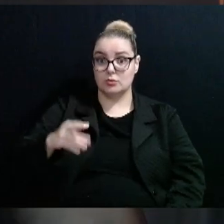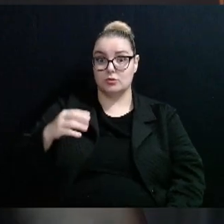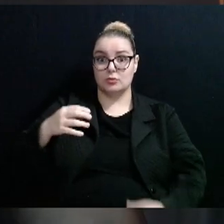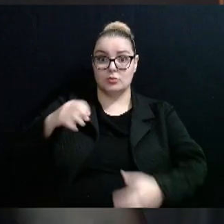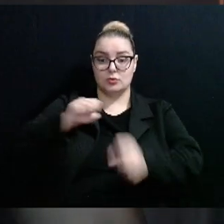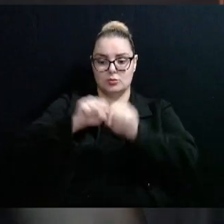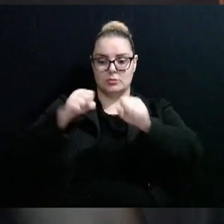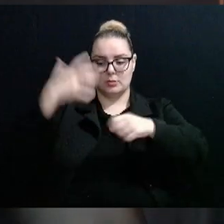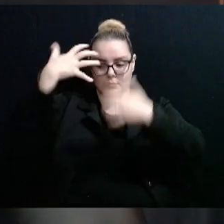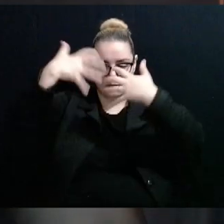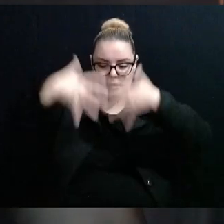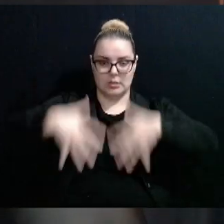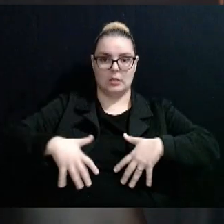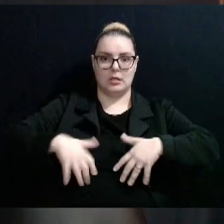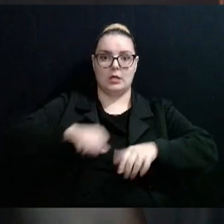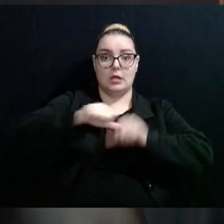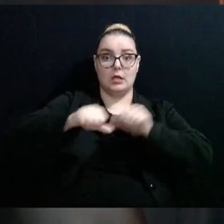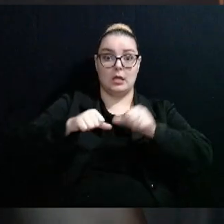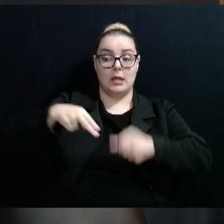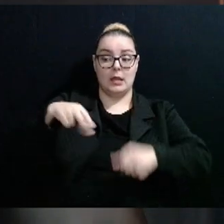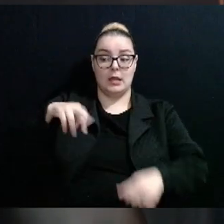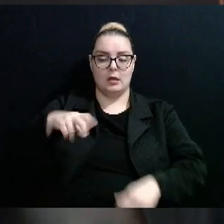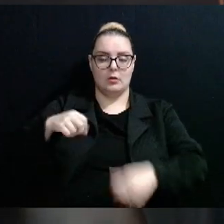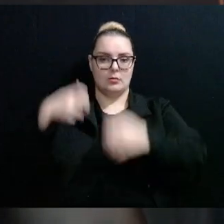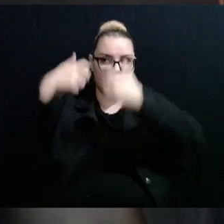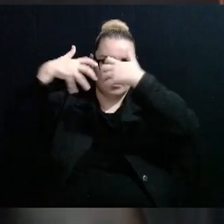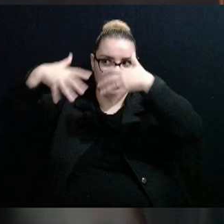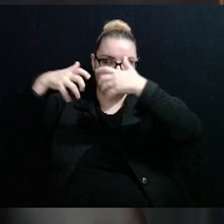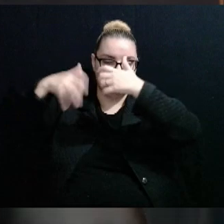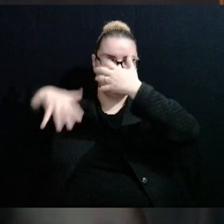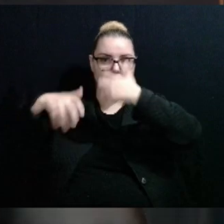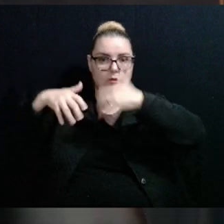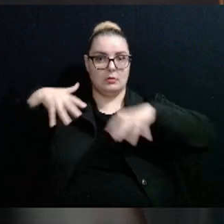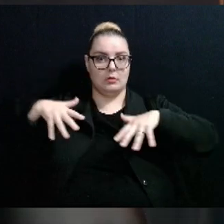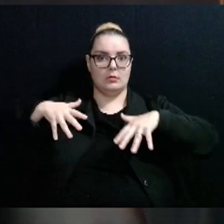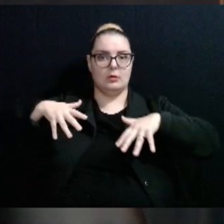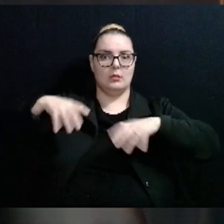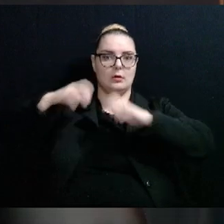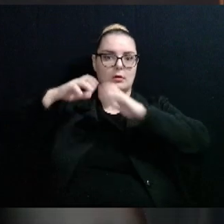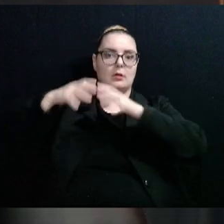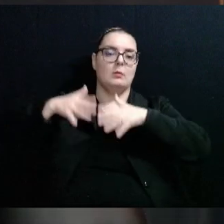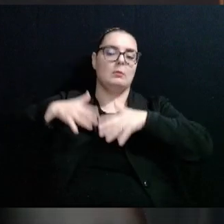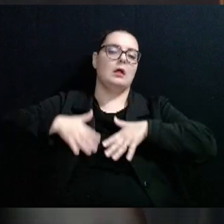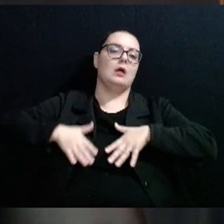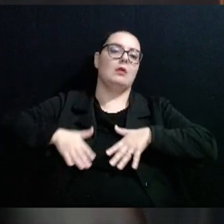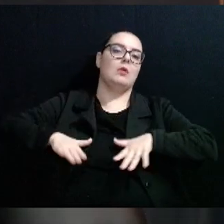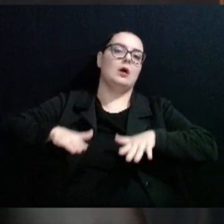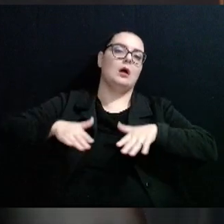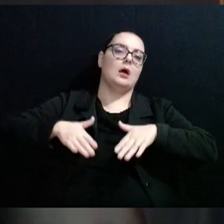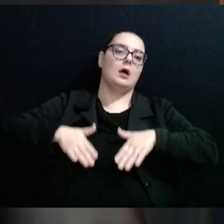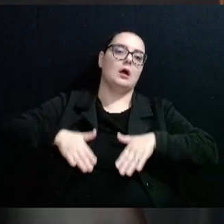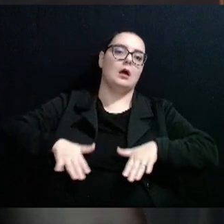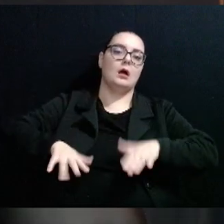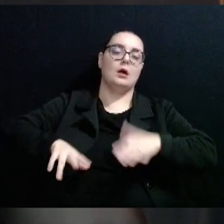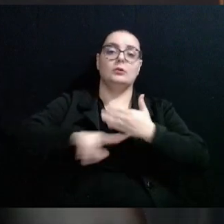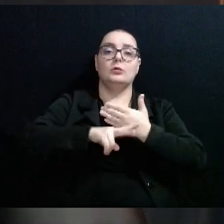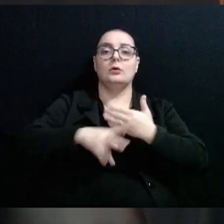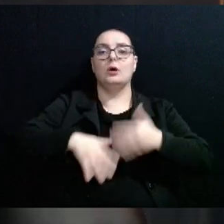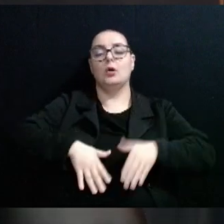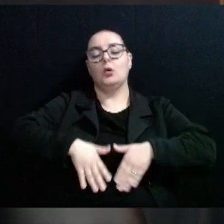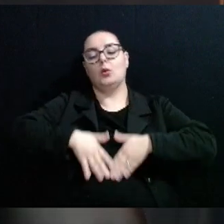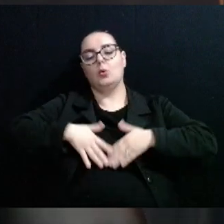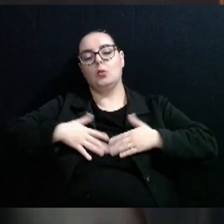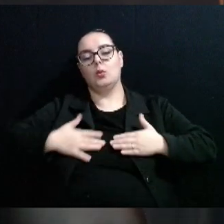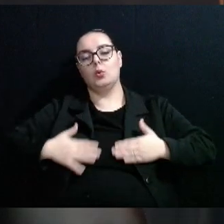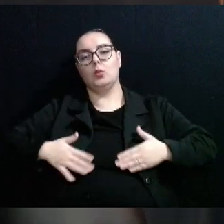alguns neurotransmissores e faz o cérebro funcionar de uma maneira mais lenta, mais devagar. Isso daí causa uma sensação de relaxamento, de